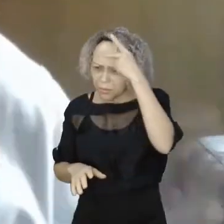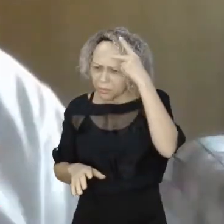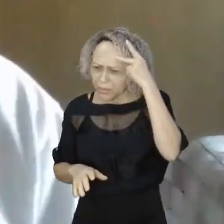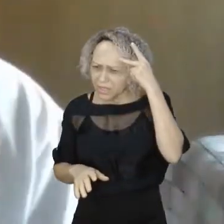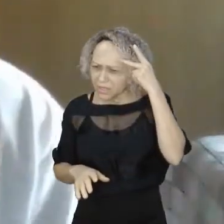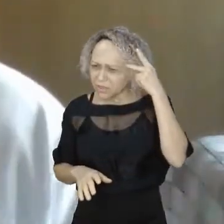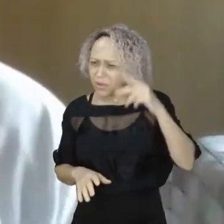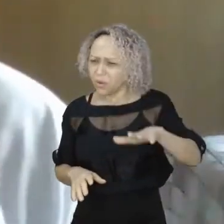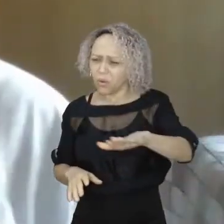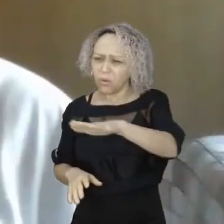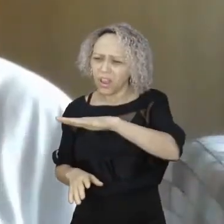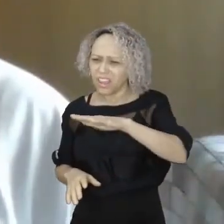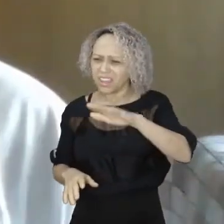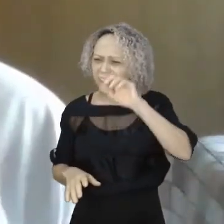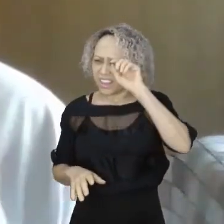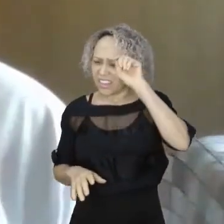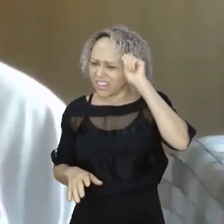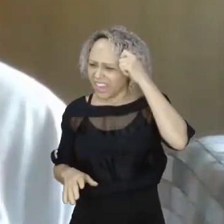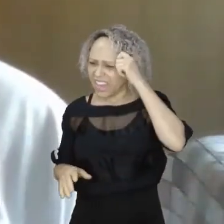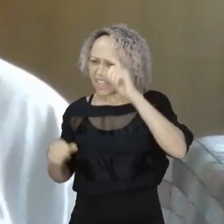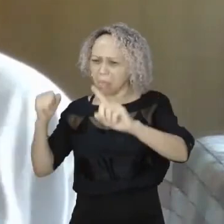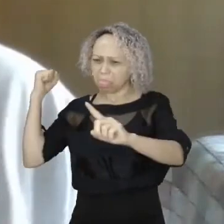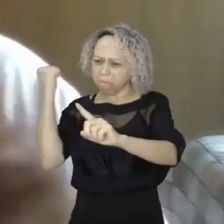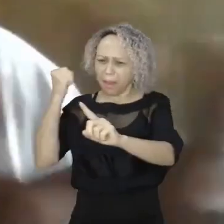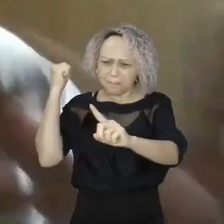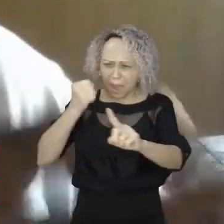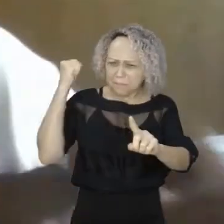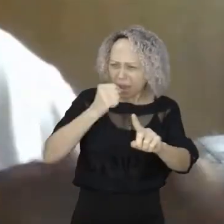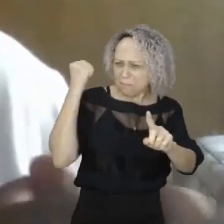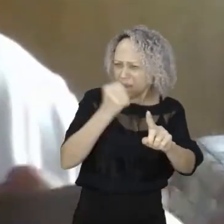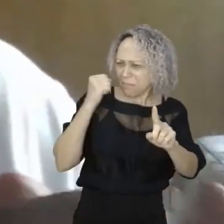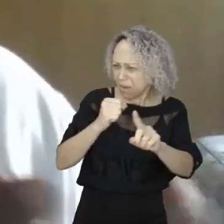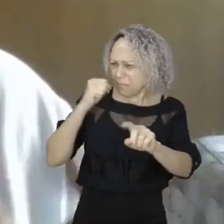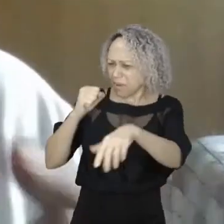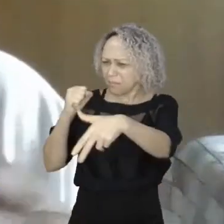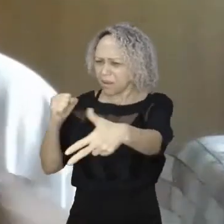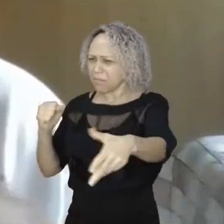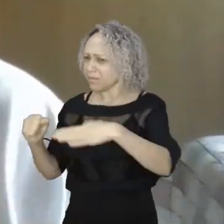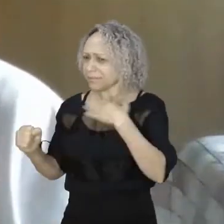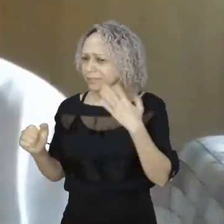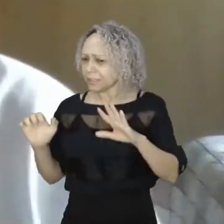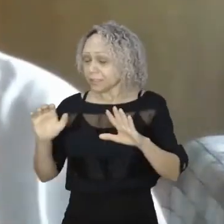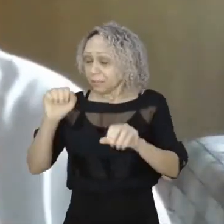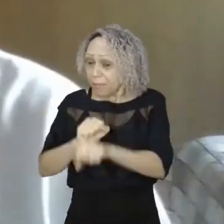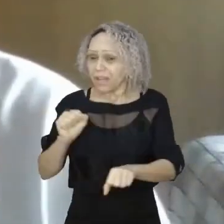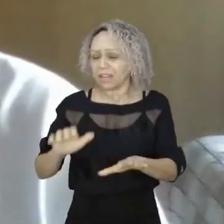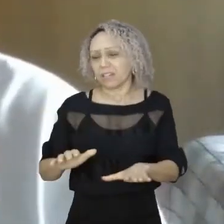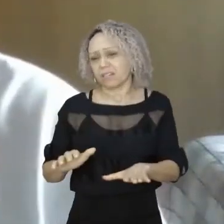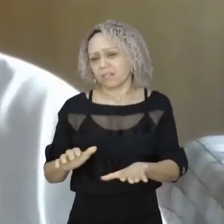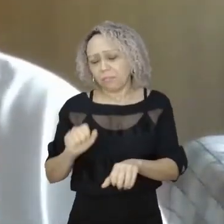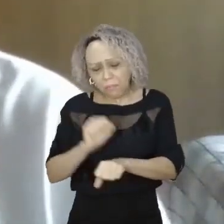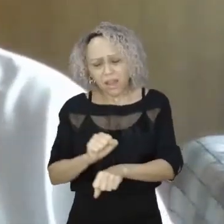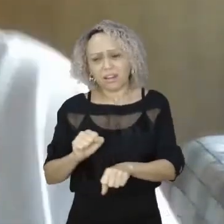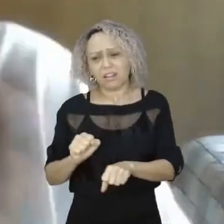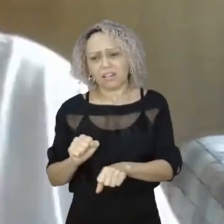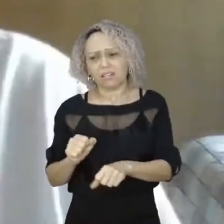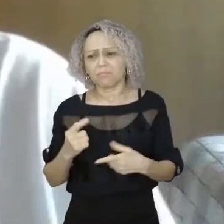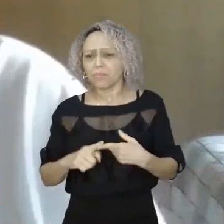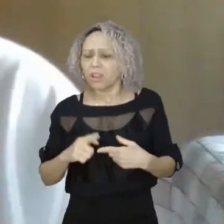hoje, infelizmente, a gente verifica no país. E que essas pessoas pudessem ter as suas